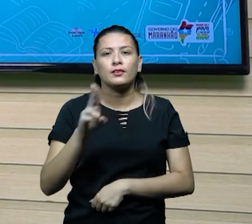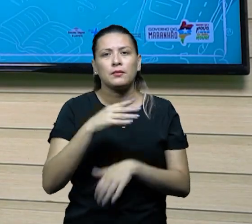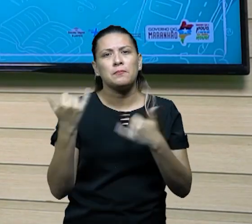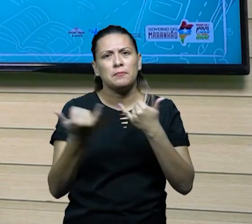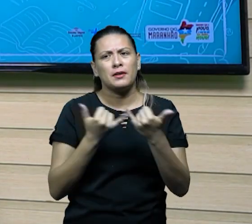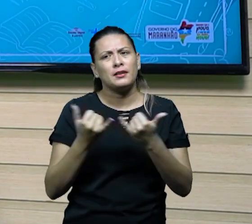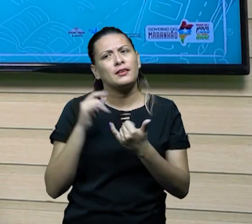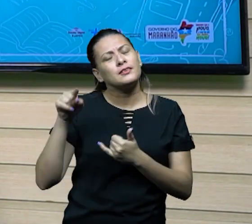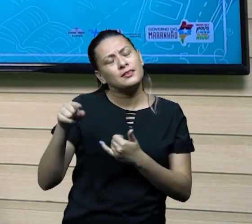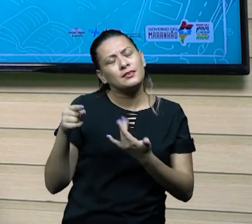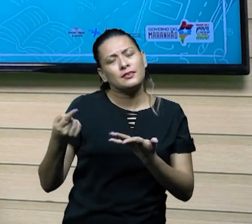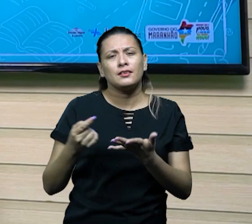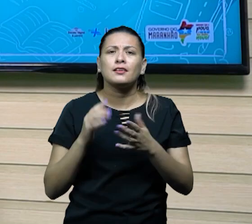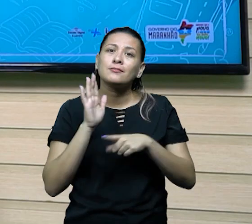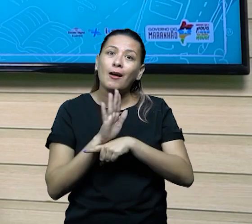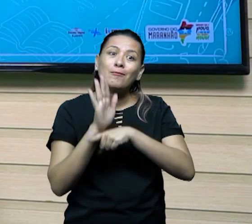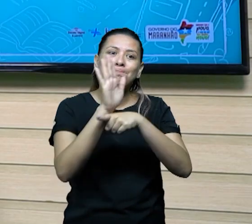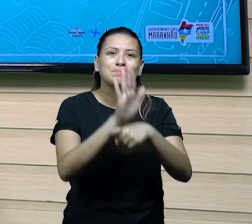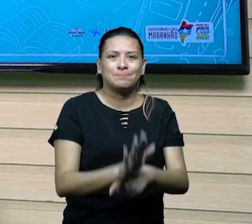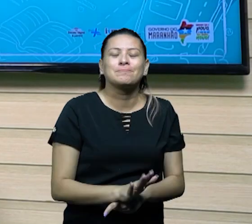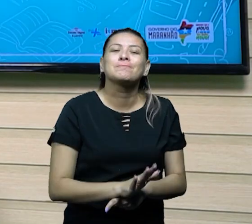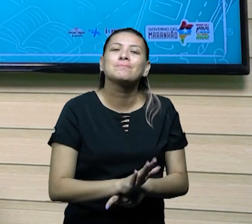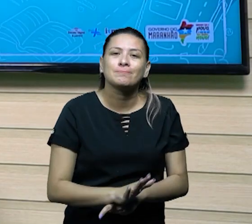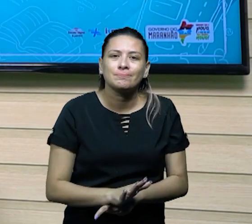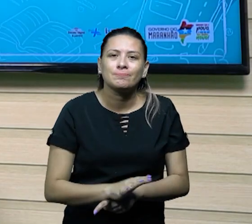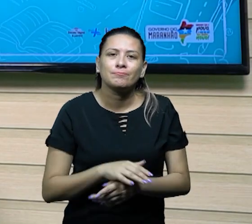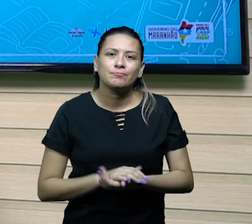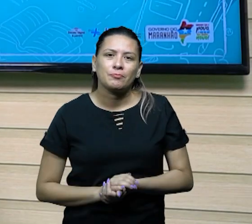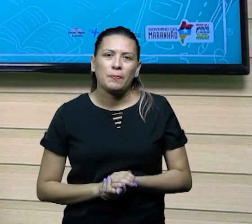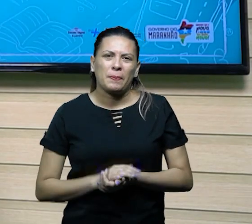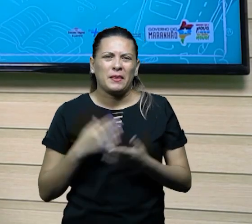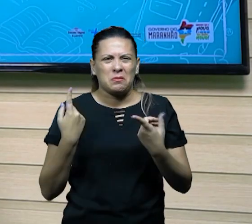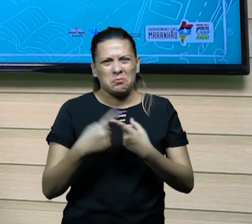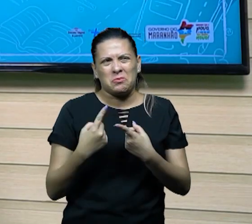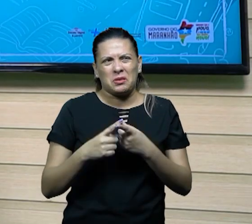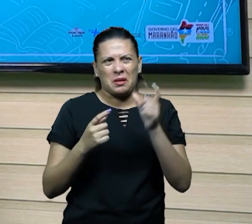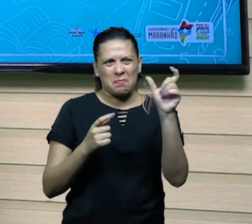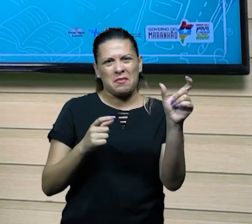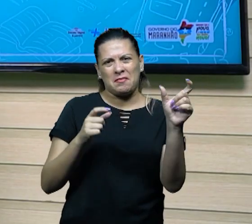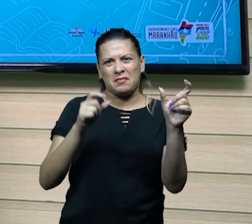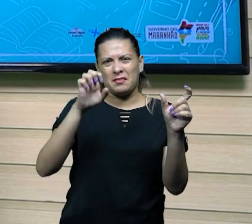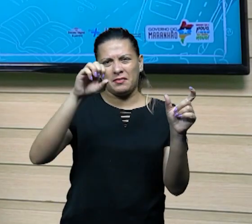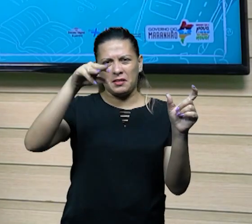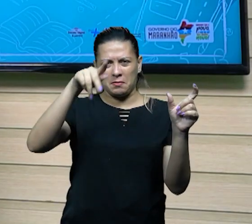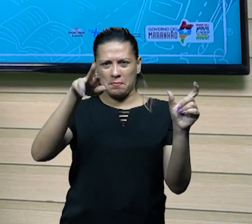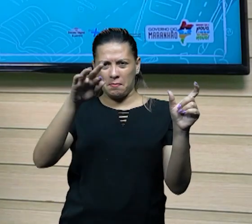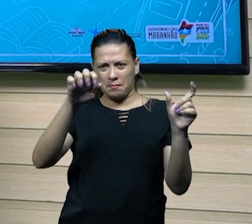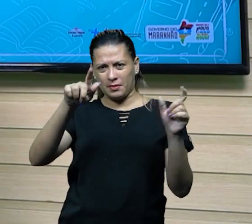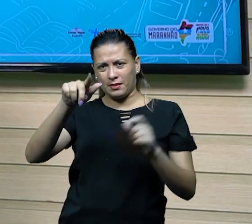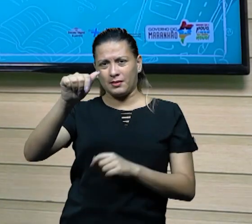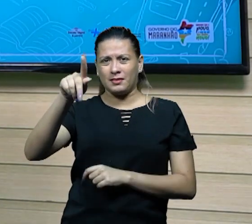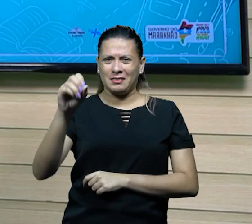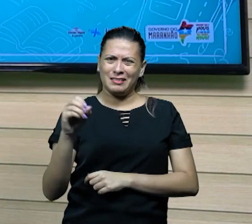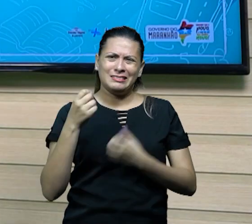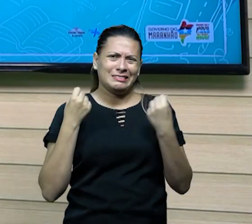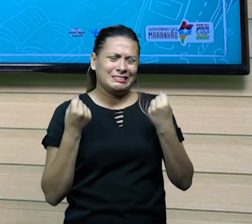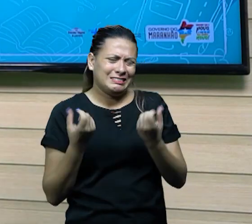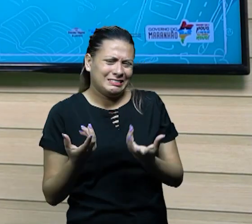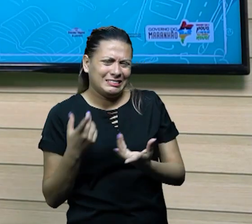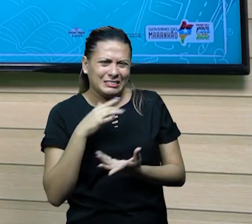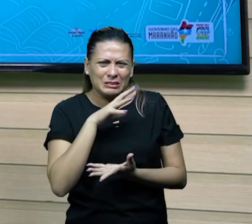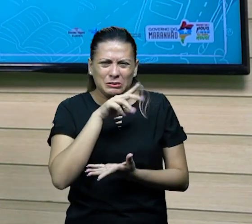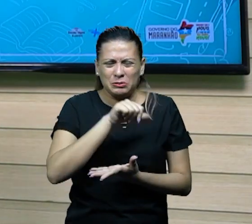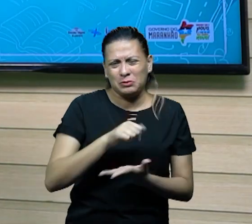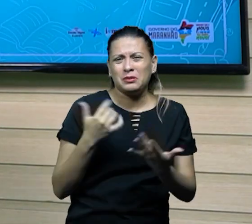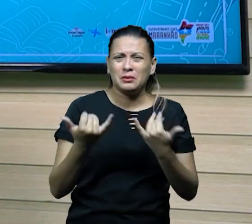alguém de parceiro, dá a ideia que ele é dono, ele está dividindo algo comigo. Porque vamos ser sinceros, a palavra empregado ela é um pouco realmente